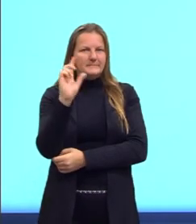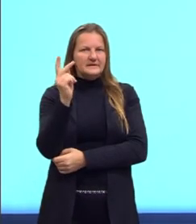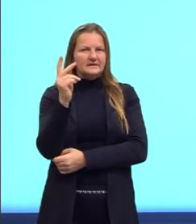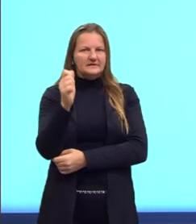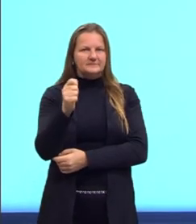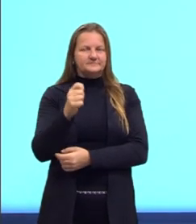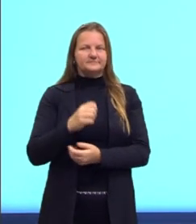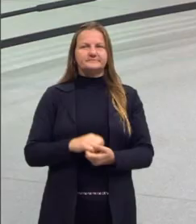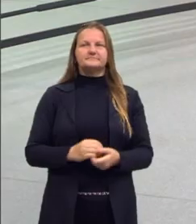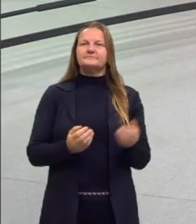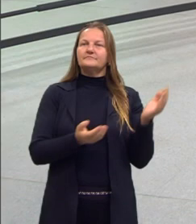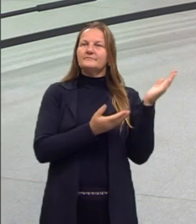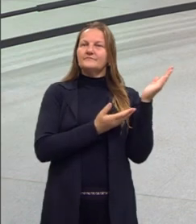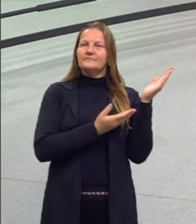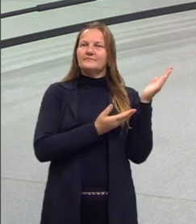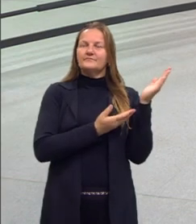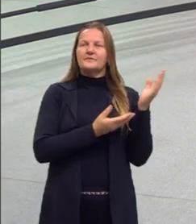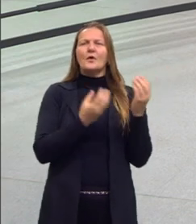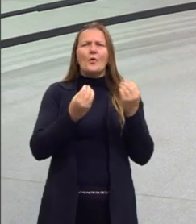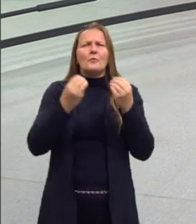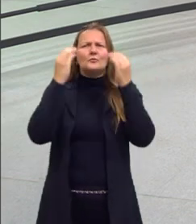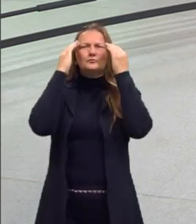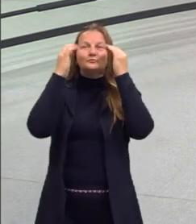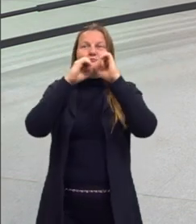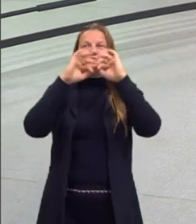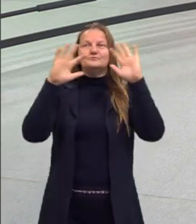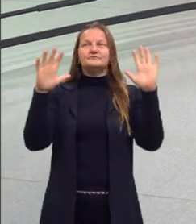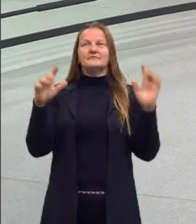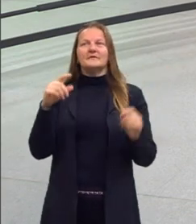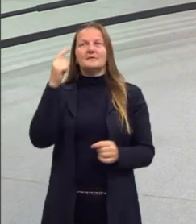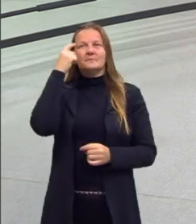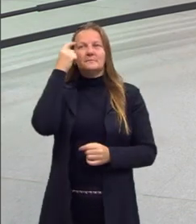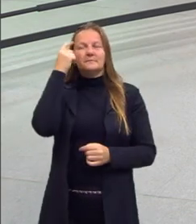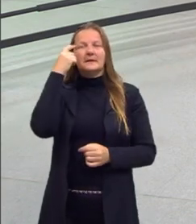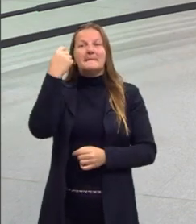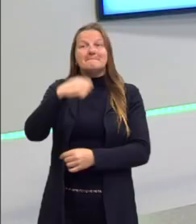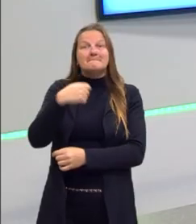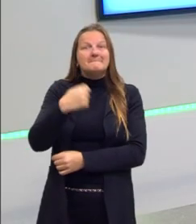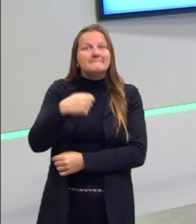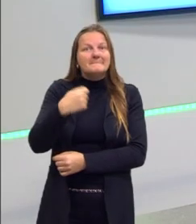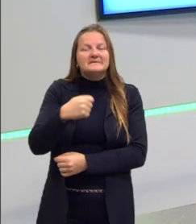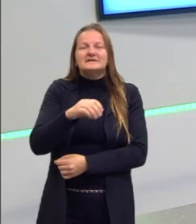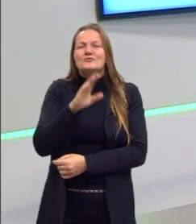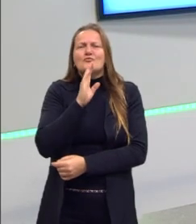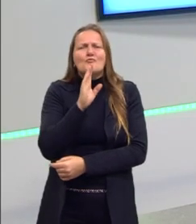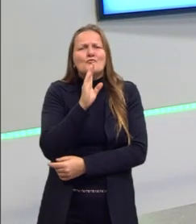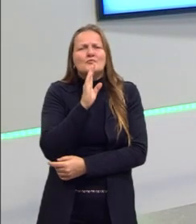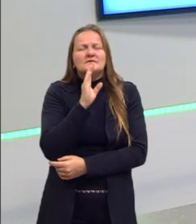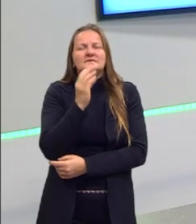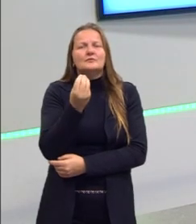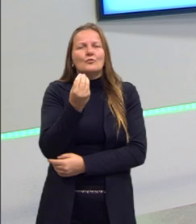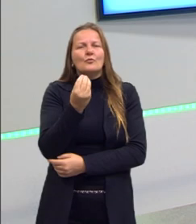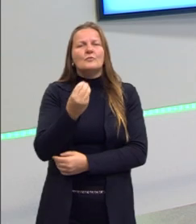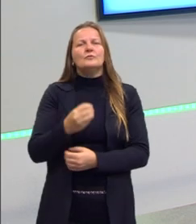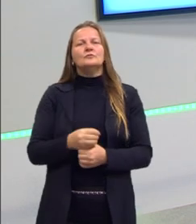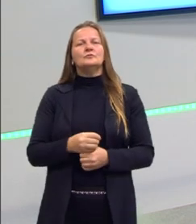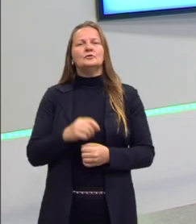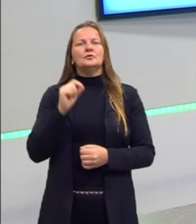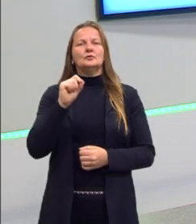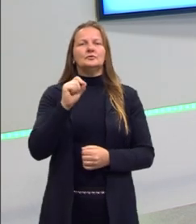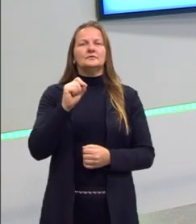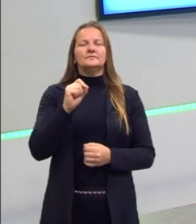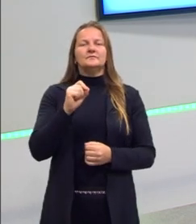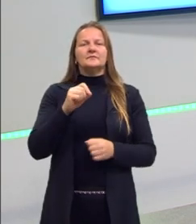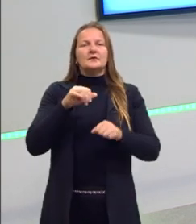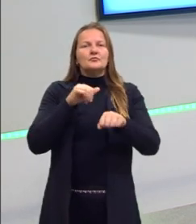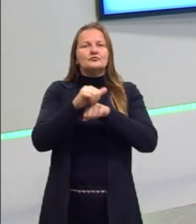Tá bom então para a gente entender o que que tá acontecendo naquele circuito a gente precisa conhecer né O que que que